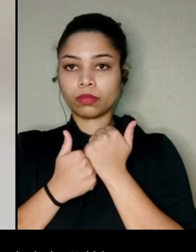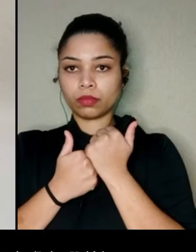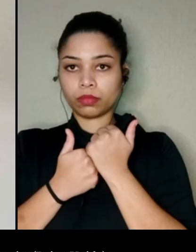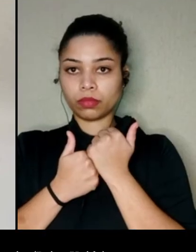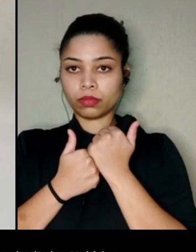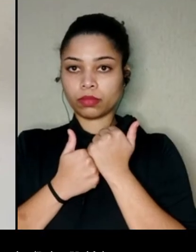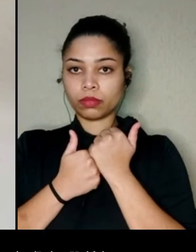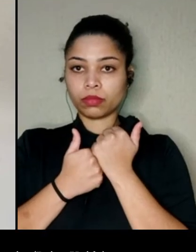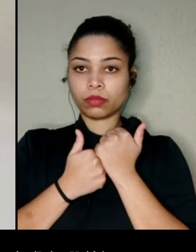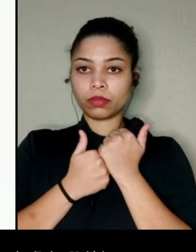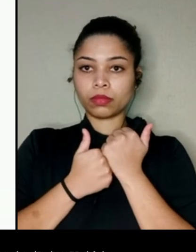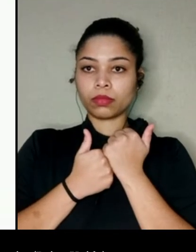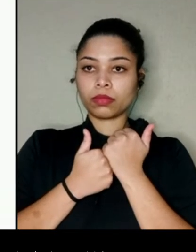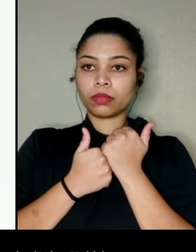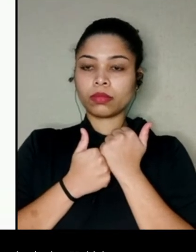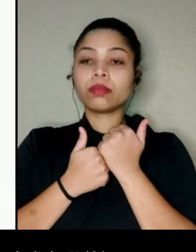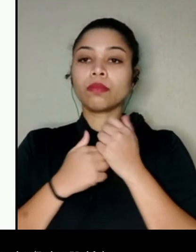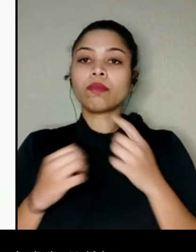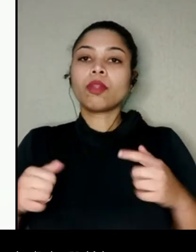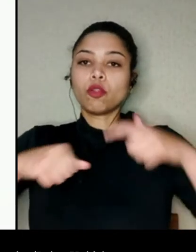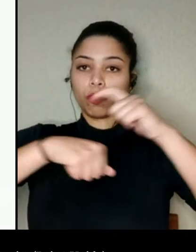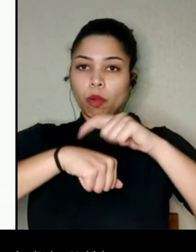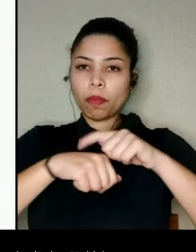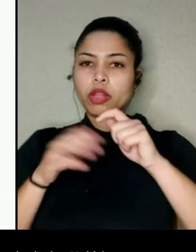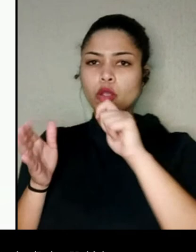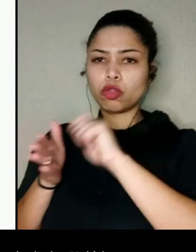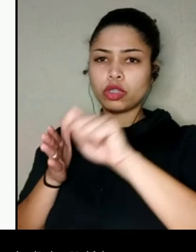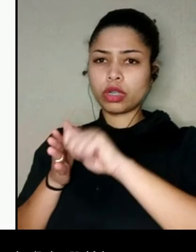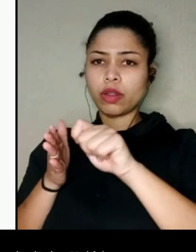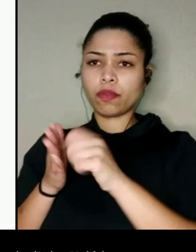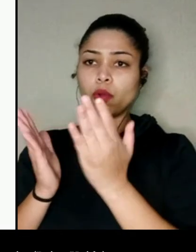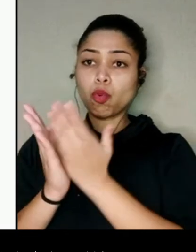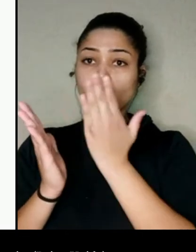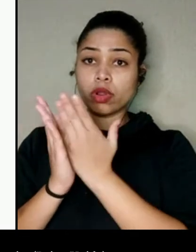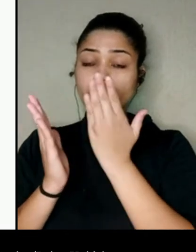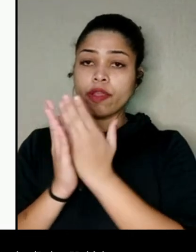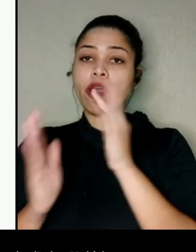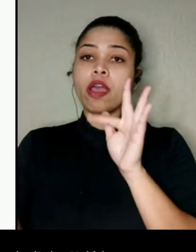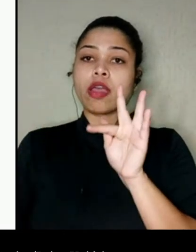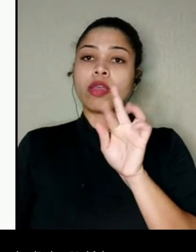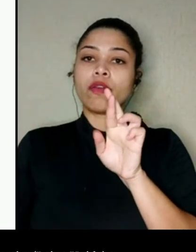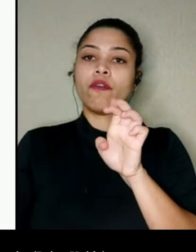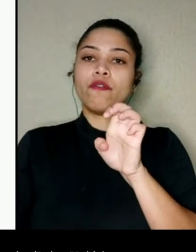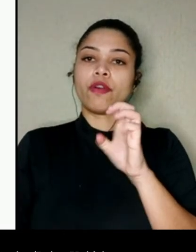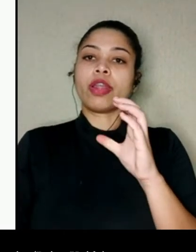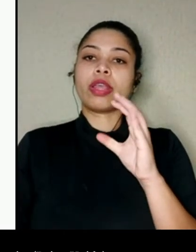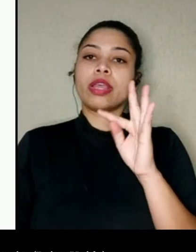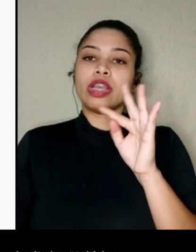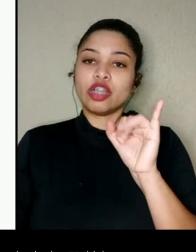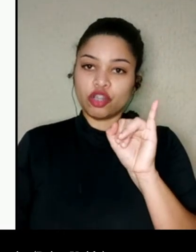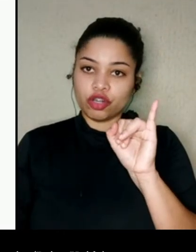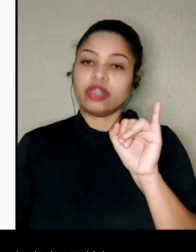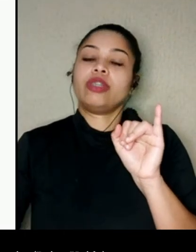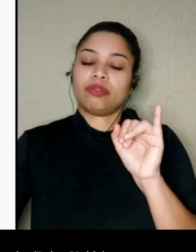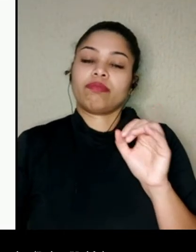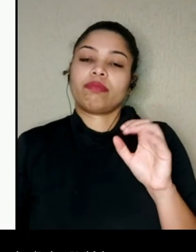quando eu escrever um livro chamado Freak eu estava fazendo algumas análises